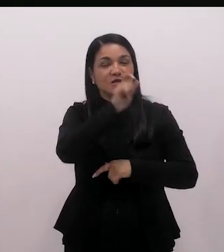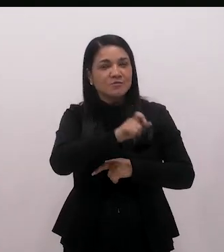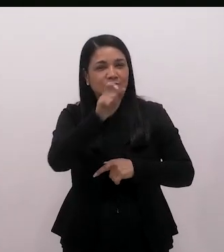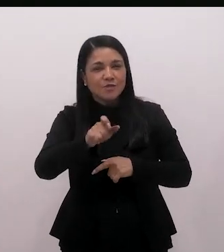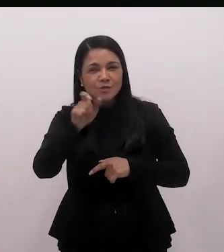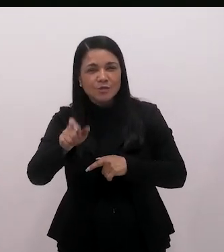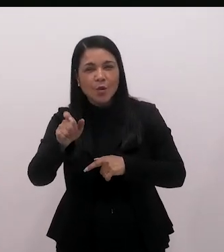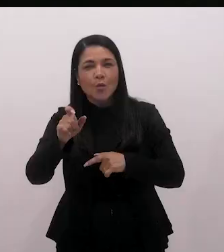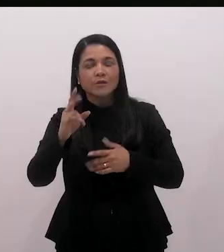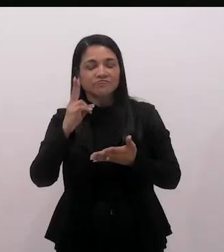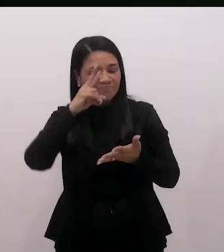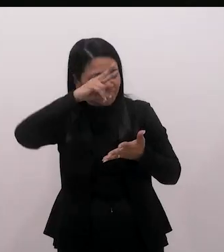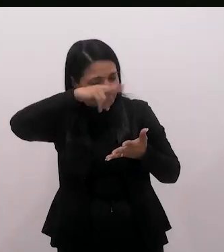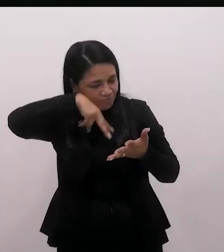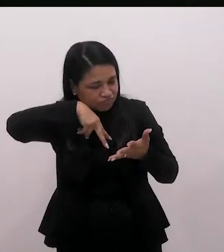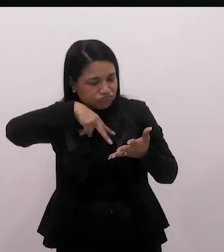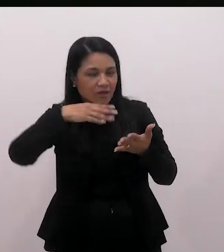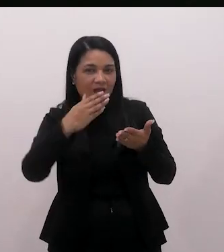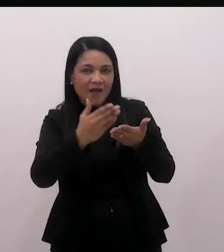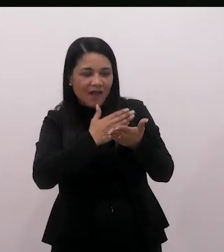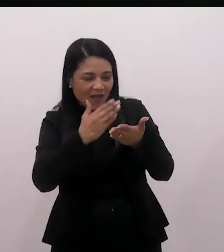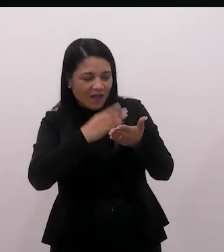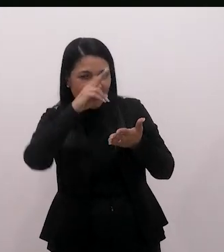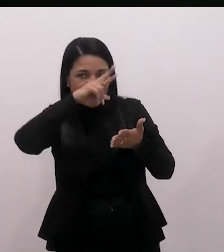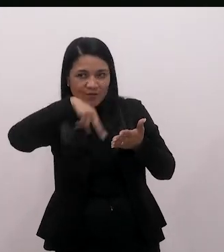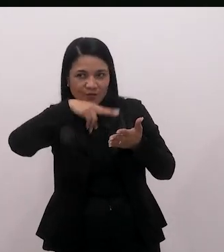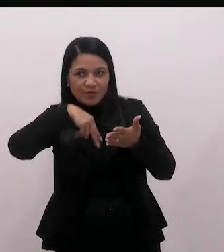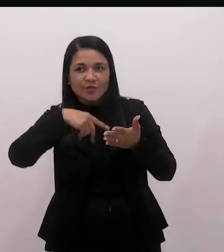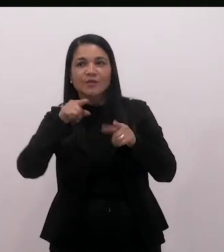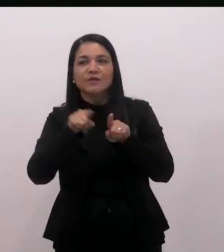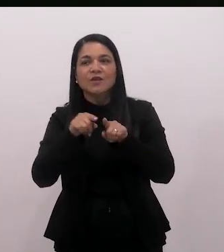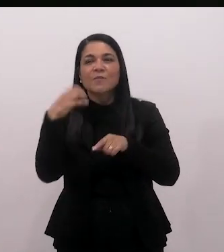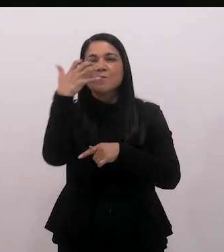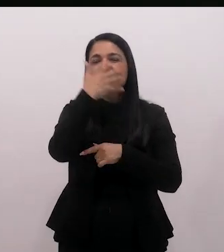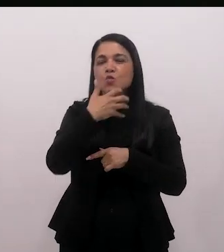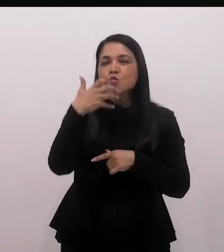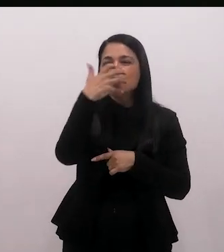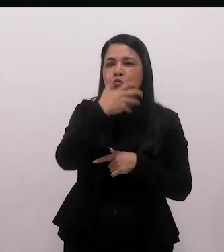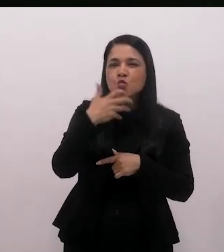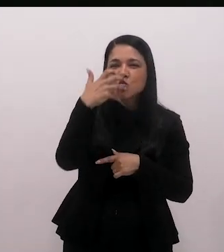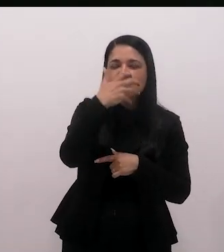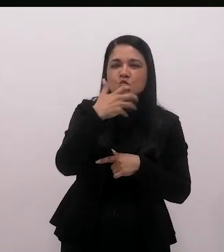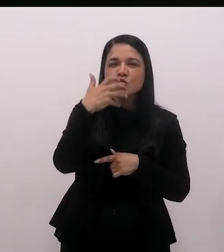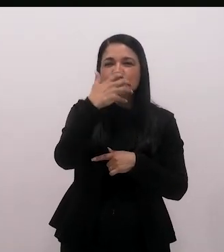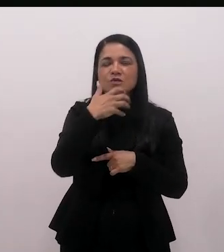para que as pessoas depois possam vir cá dentro também e tem QR codes para poderem ouvir a